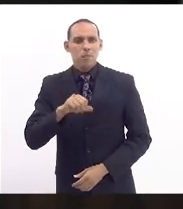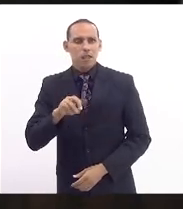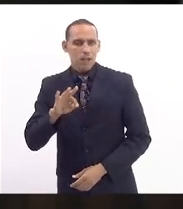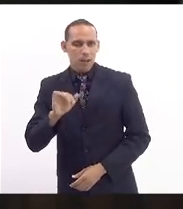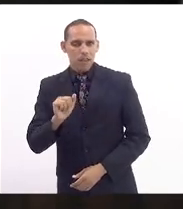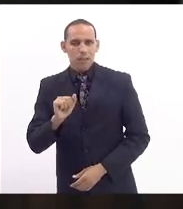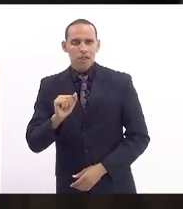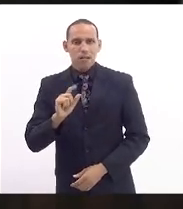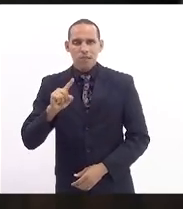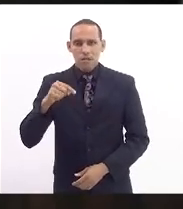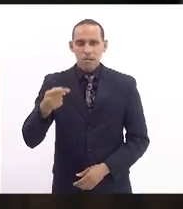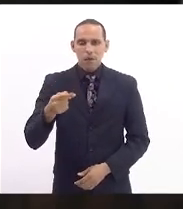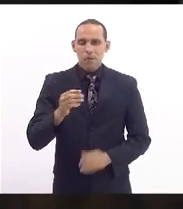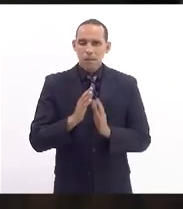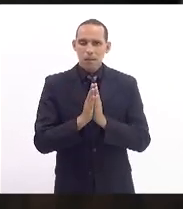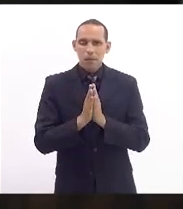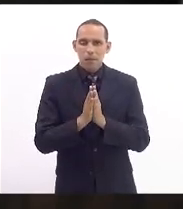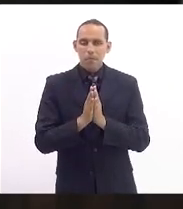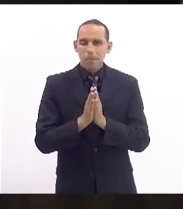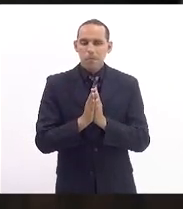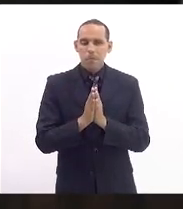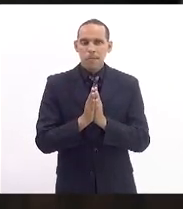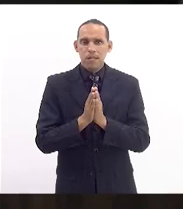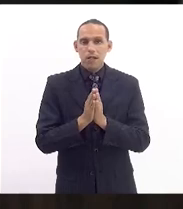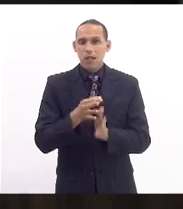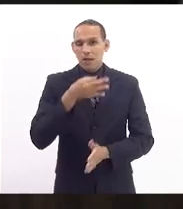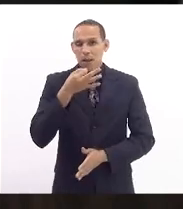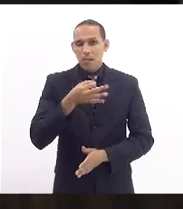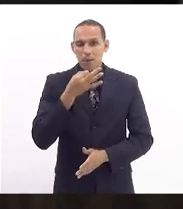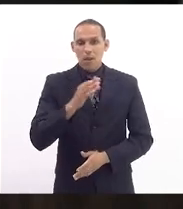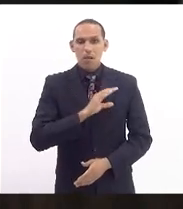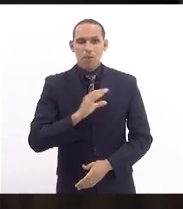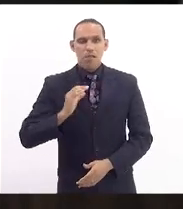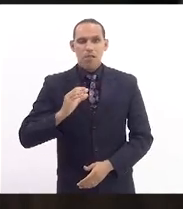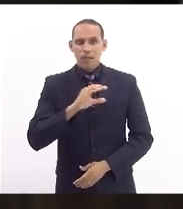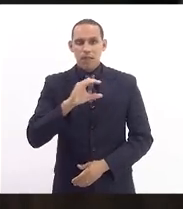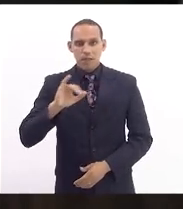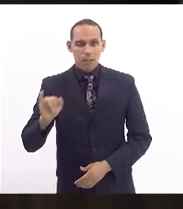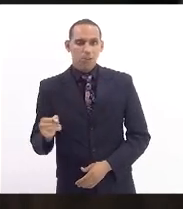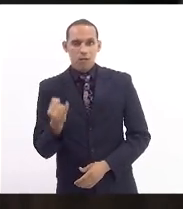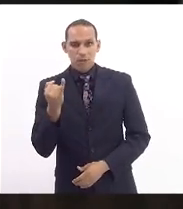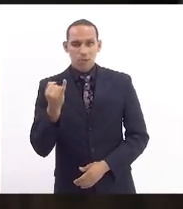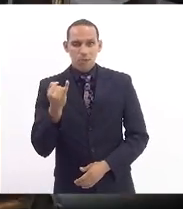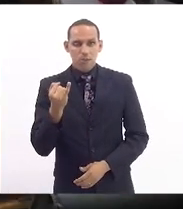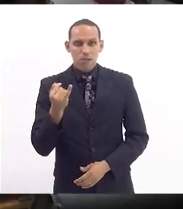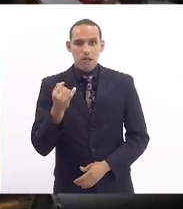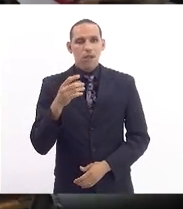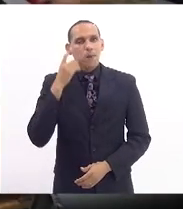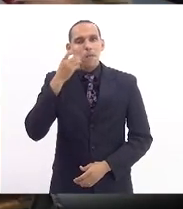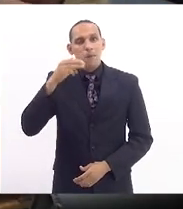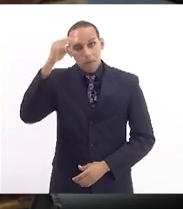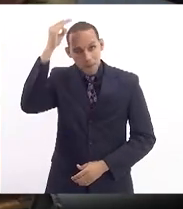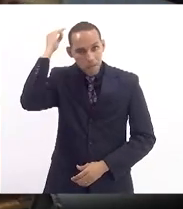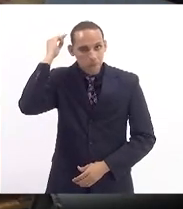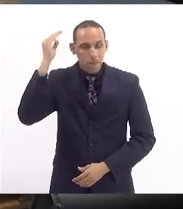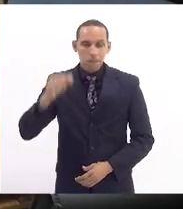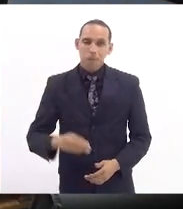para emitir para emitir parecer pela comissão de constante do deputado Márcio Pacheco